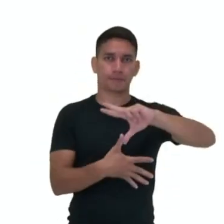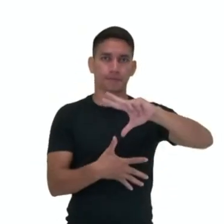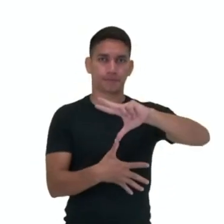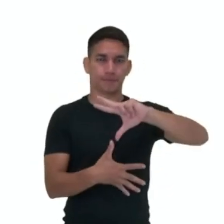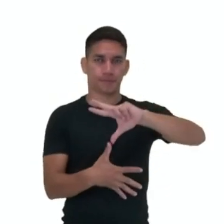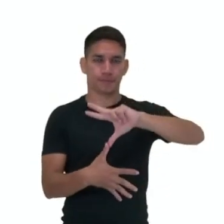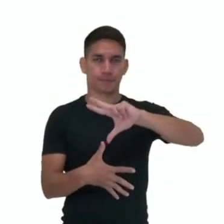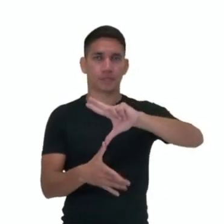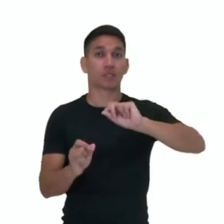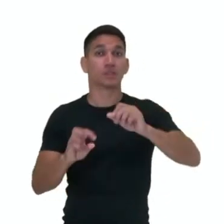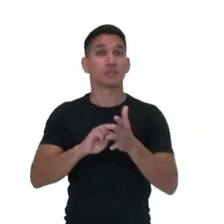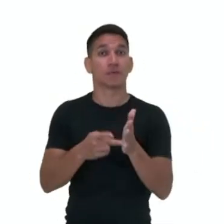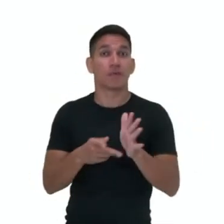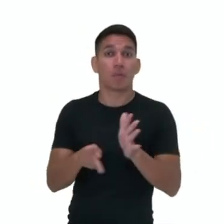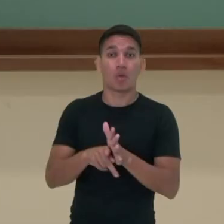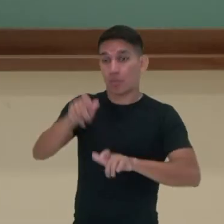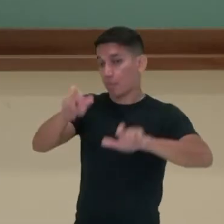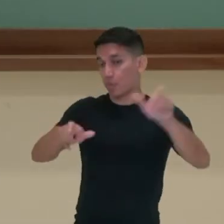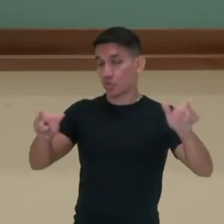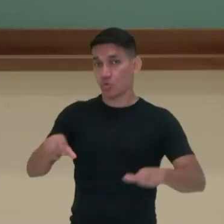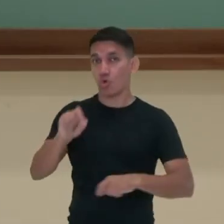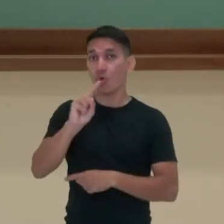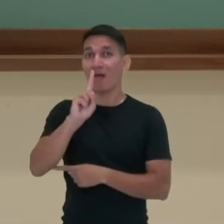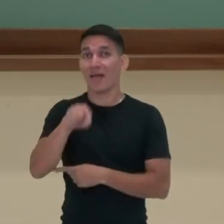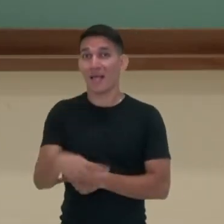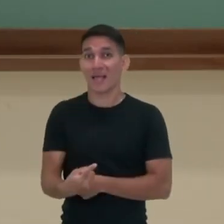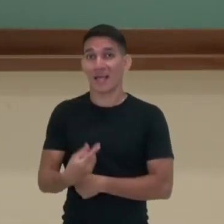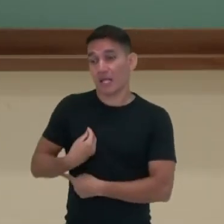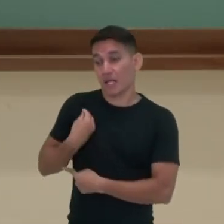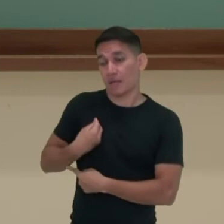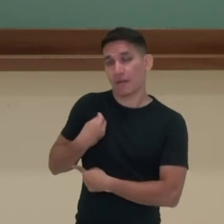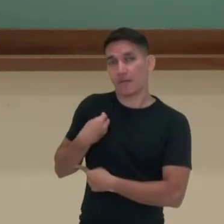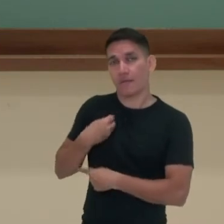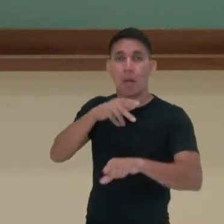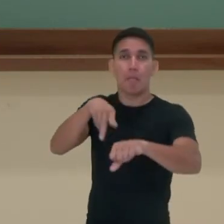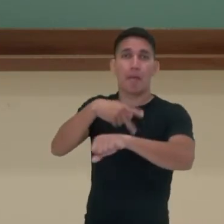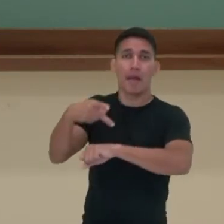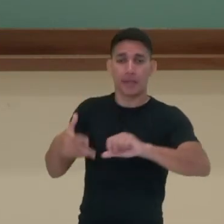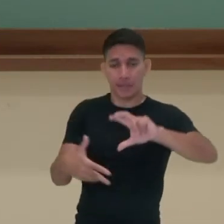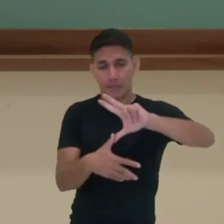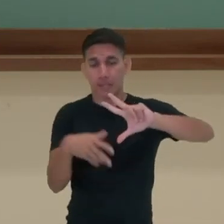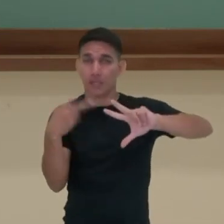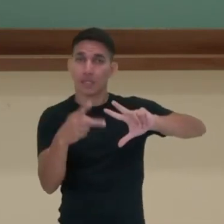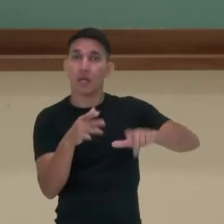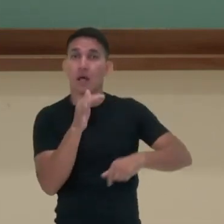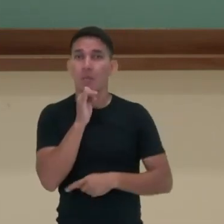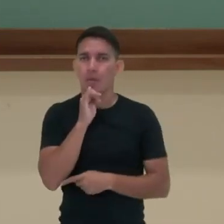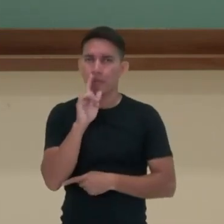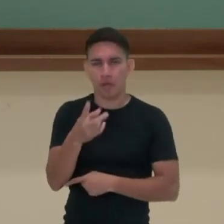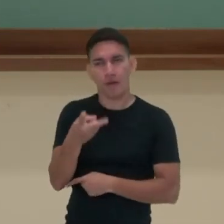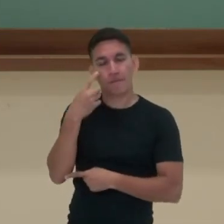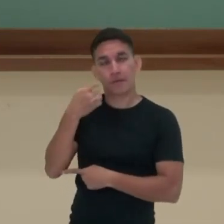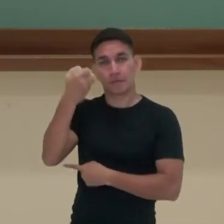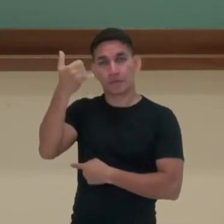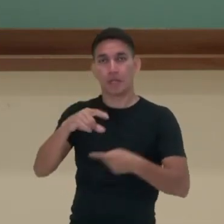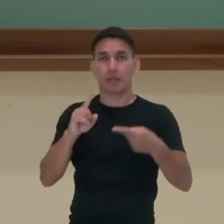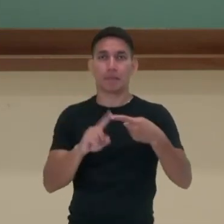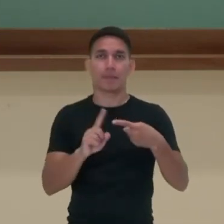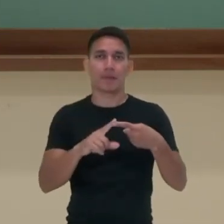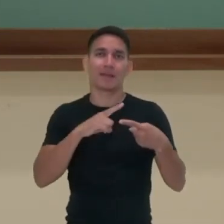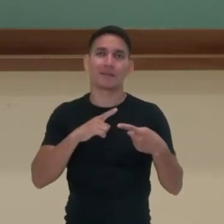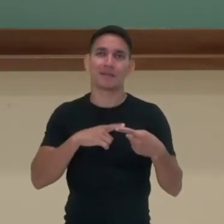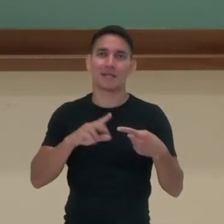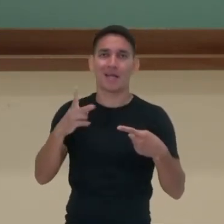latino-americanos, ou seja, pessoas que vieram de países da América Latina, como por exemplo, nós iremos citar aqui agora,